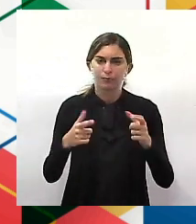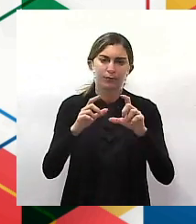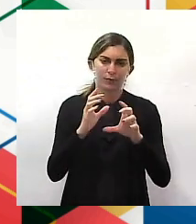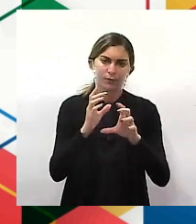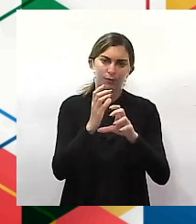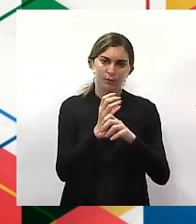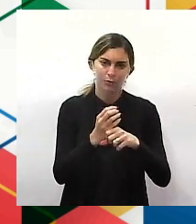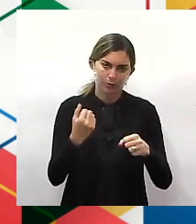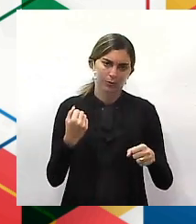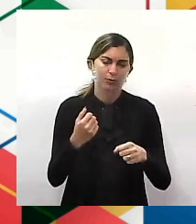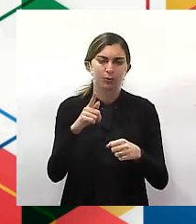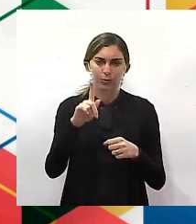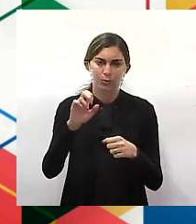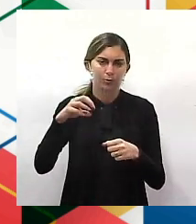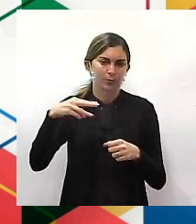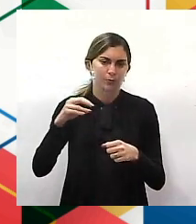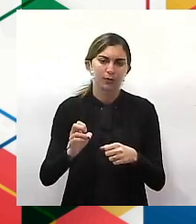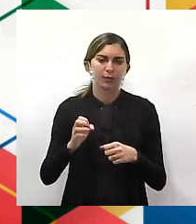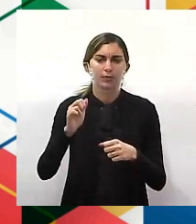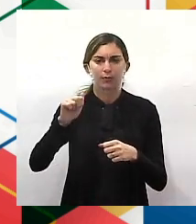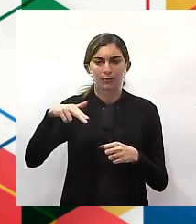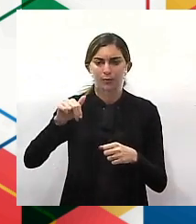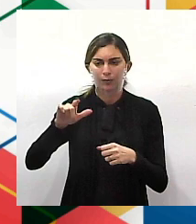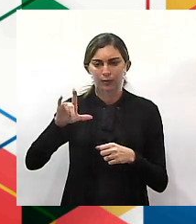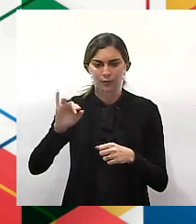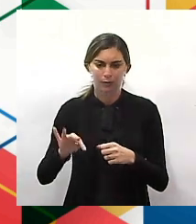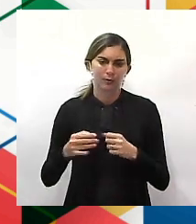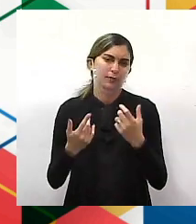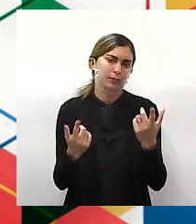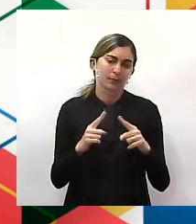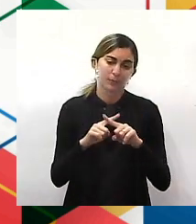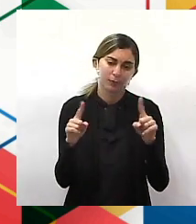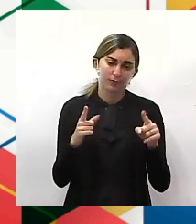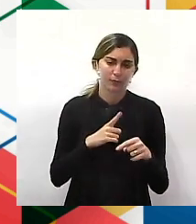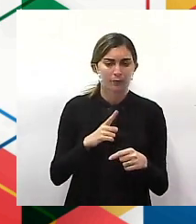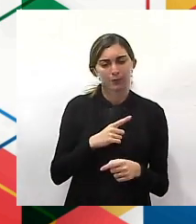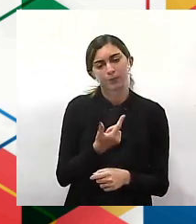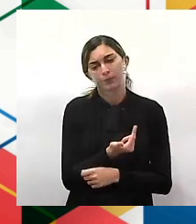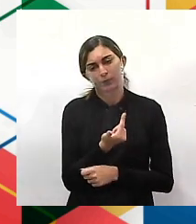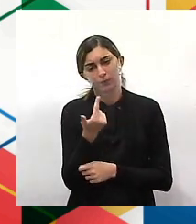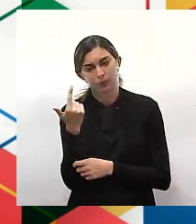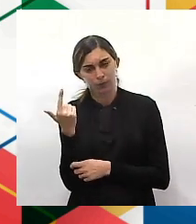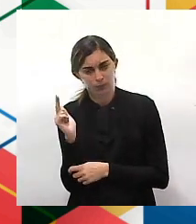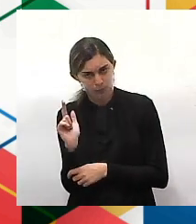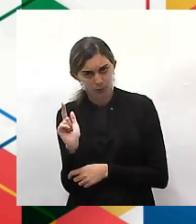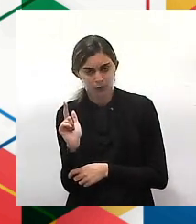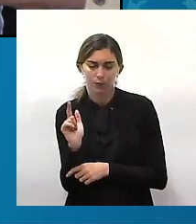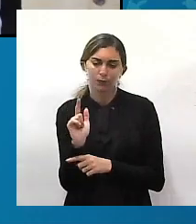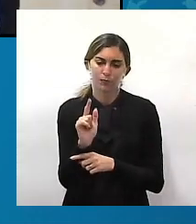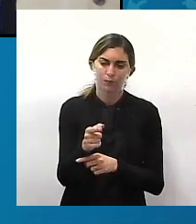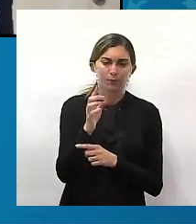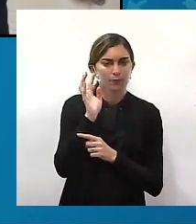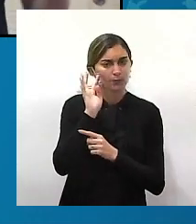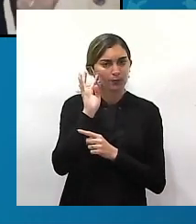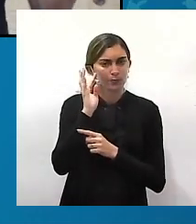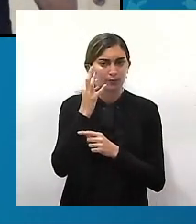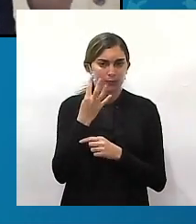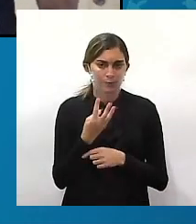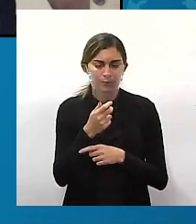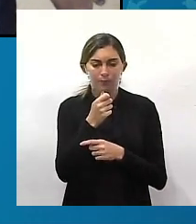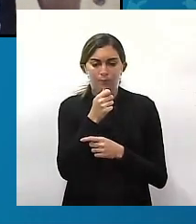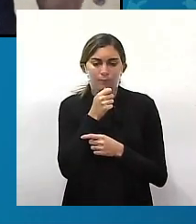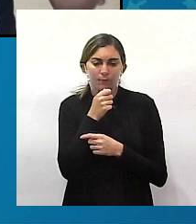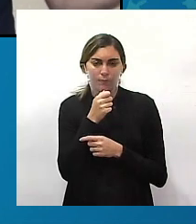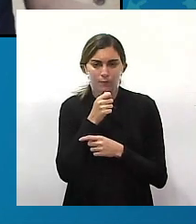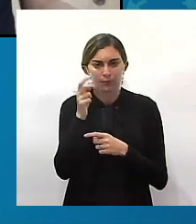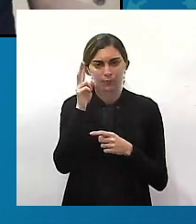tem uma formulazinha para calcular a área de um triângulo a partir de 3 pontos. Mas existem outras maneiras de você resolver isso sem lembrar